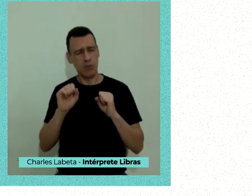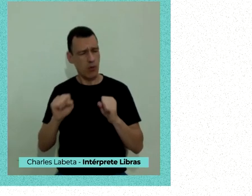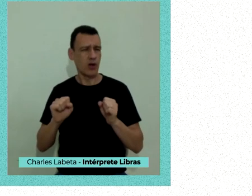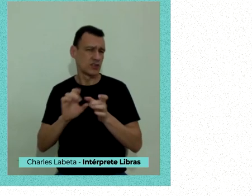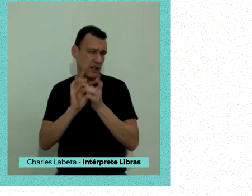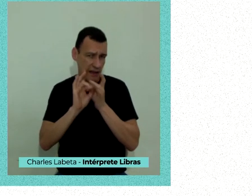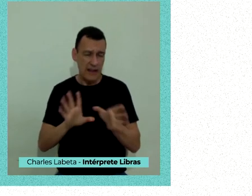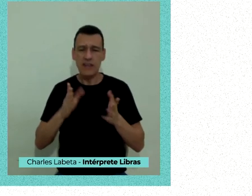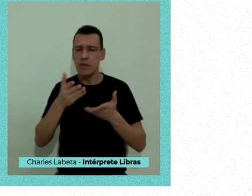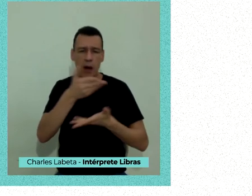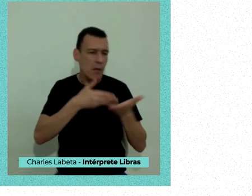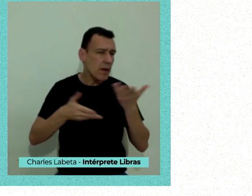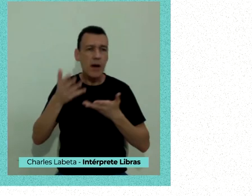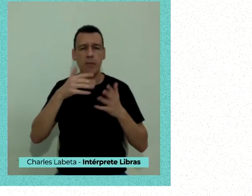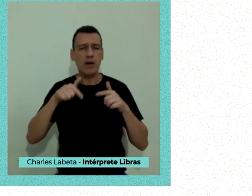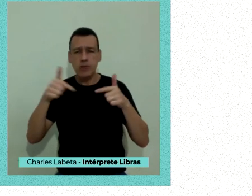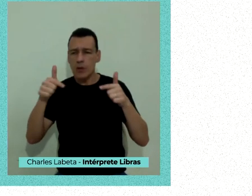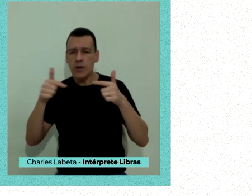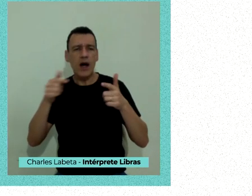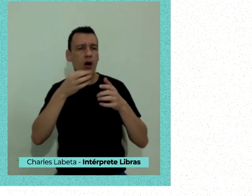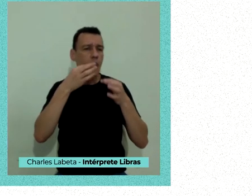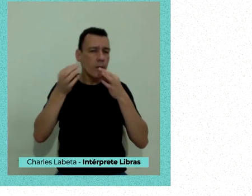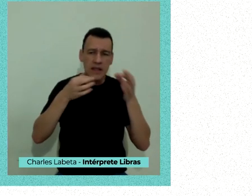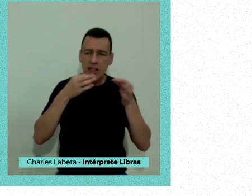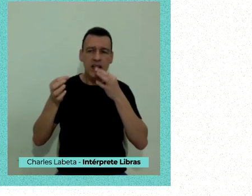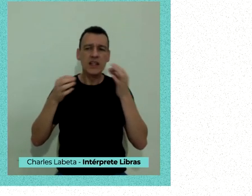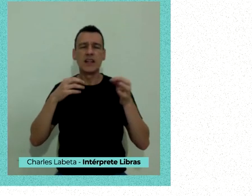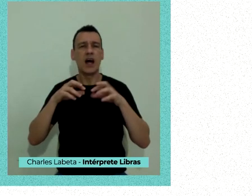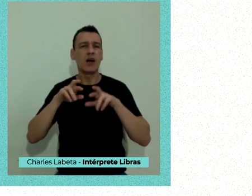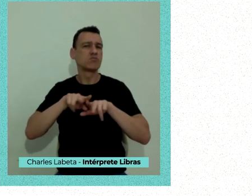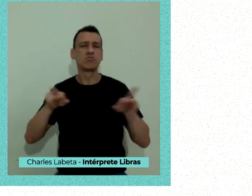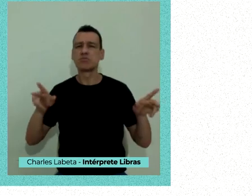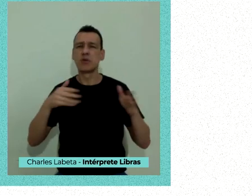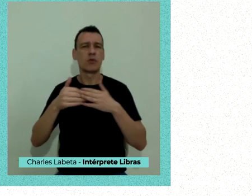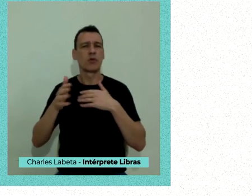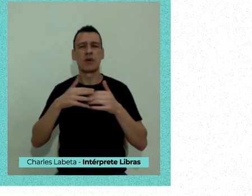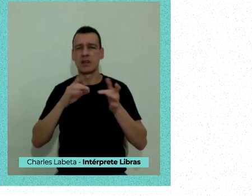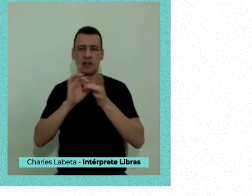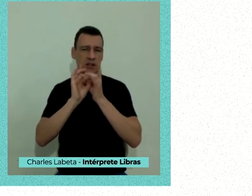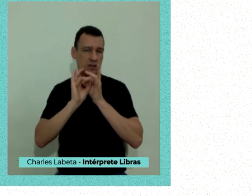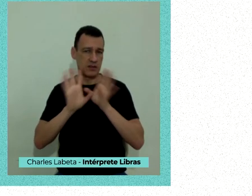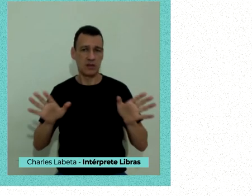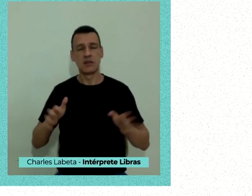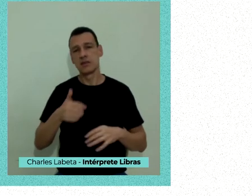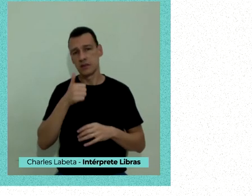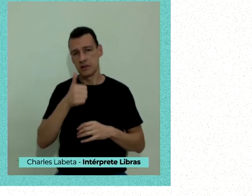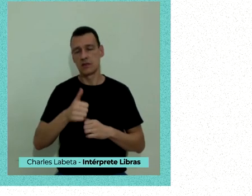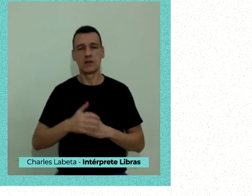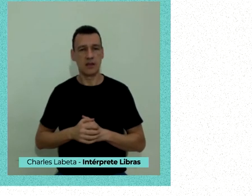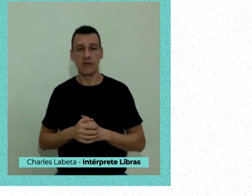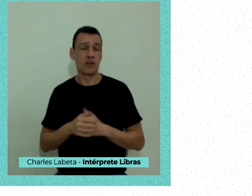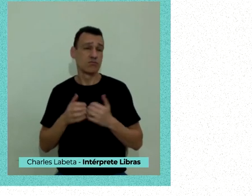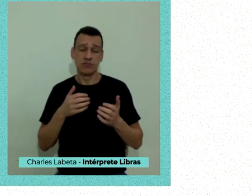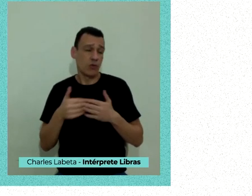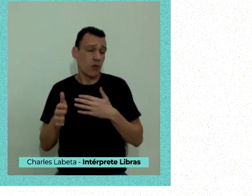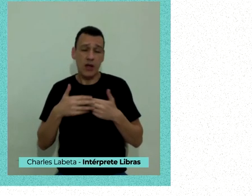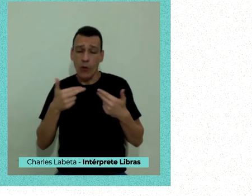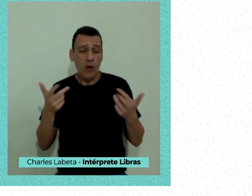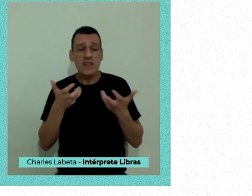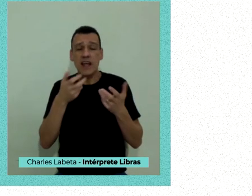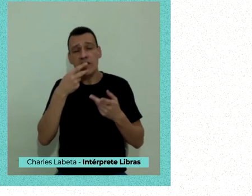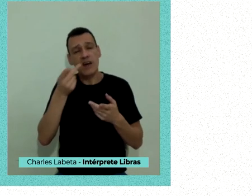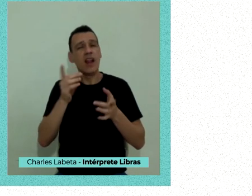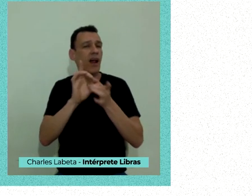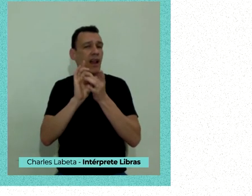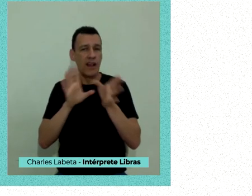articular, estar nos lugares e falar onde elas quiserem estar e falar onde que elas quiserem falar. Esse é o